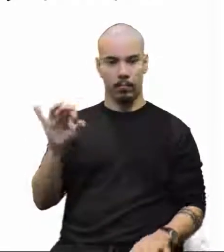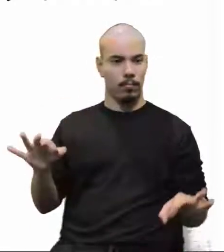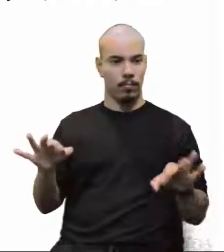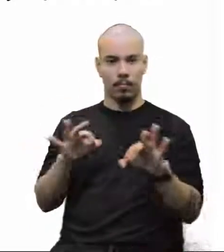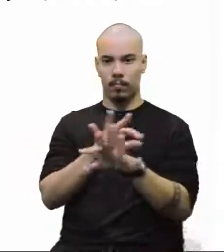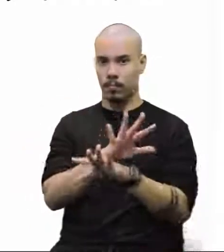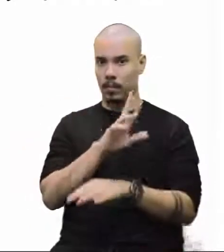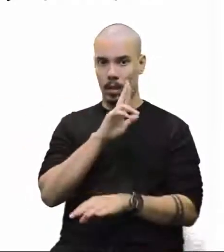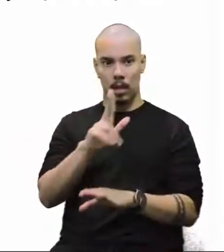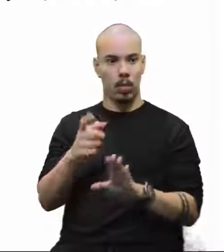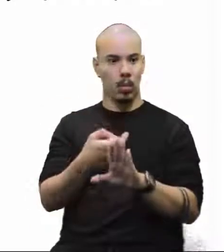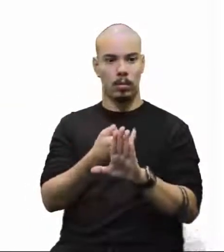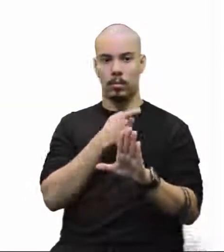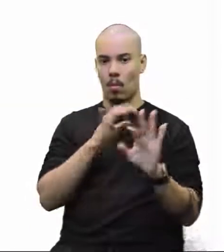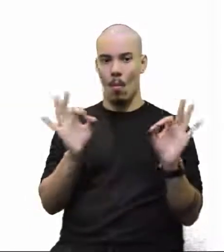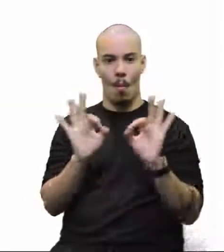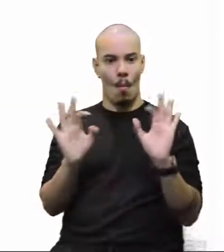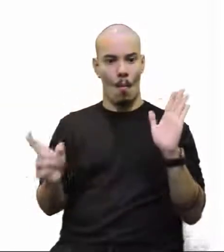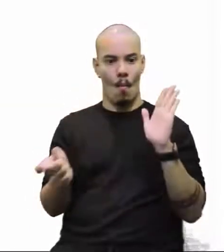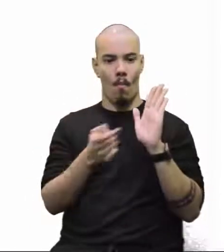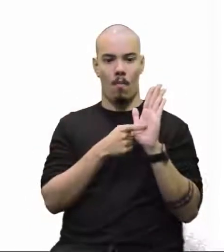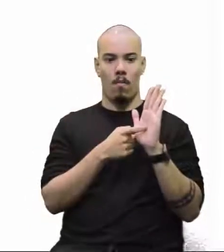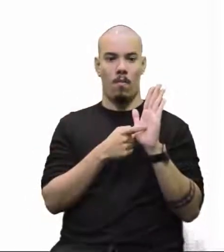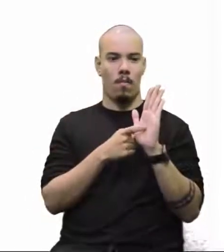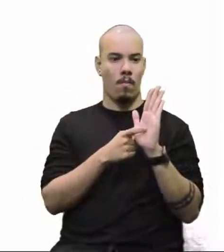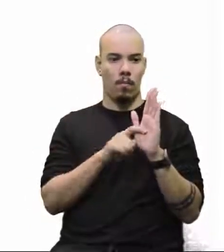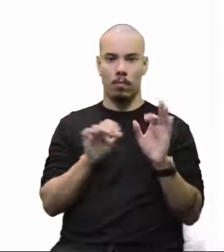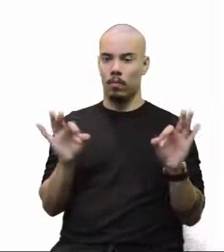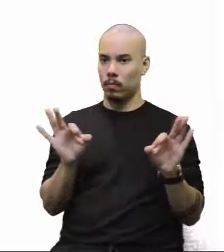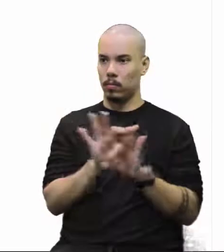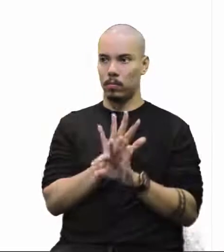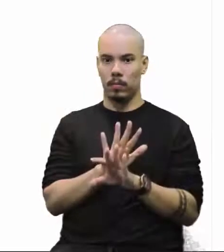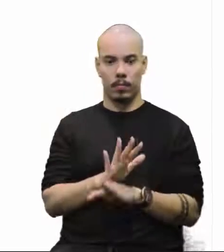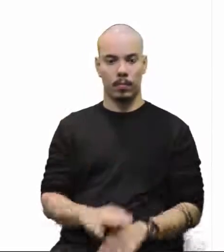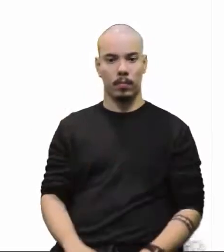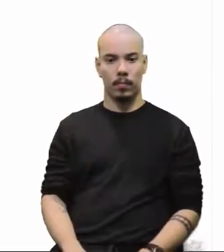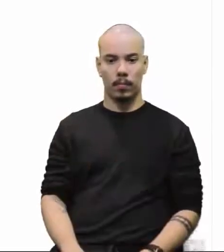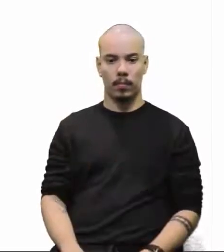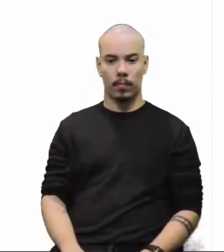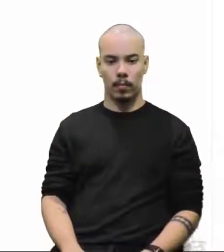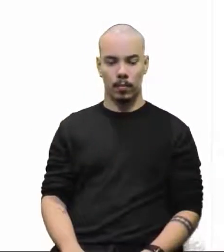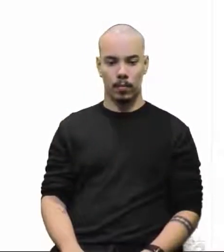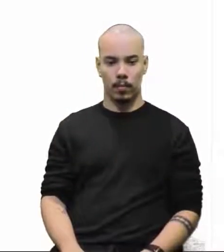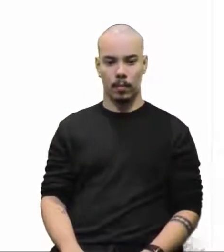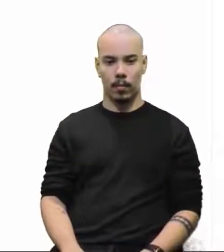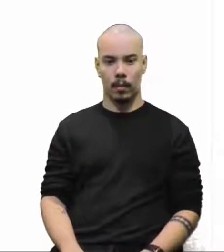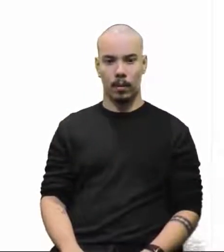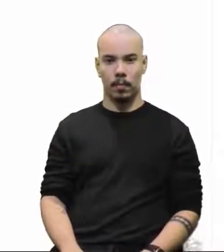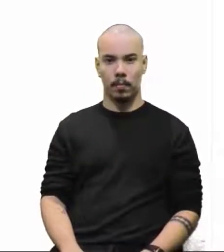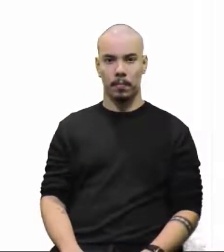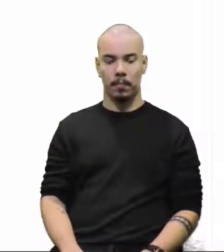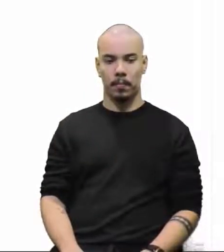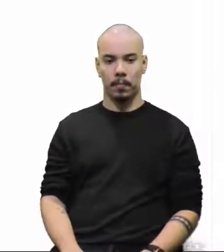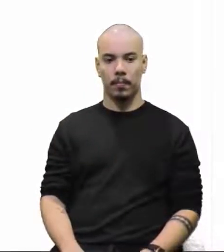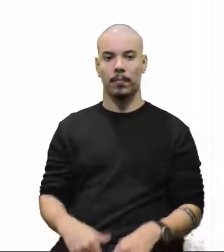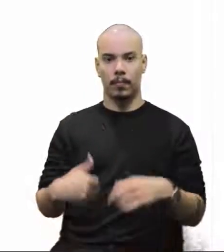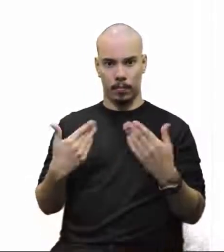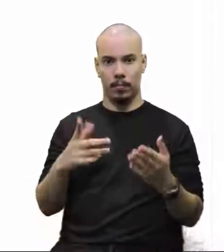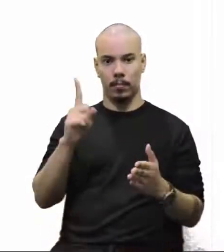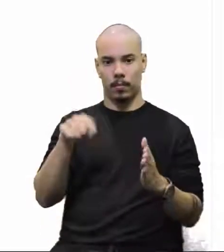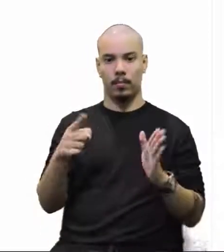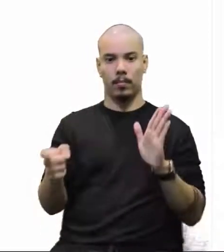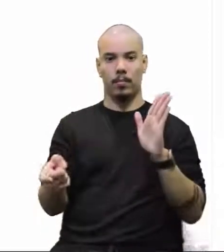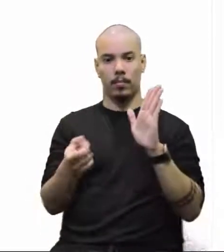não é saindo, tá? Aqui tinha uma que parecia que estava saindo, deixa eu apagar aqui, isso aqui. Ó. Então, está entrando